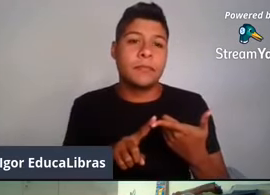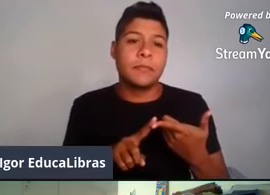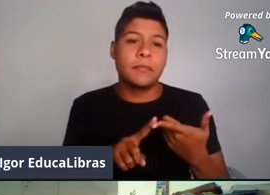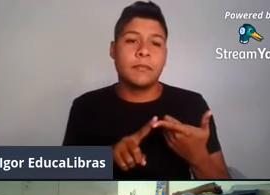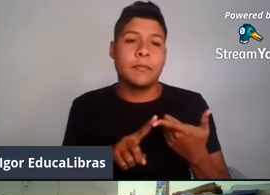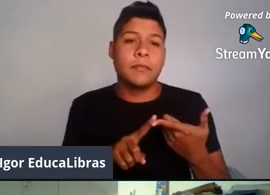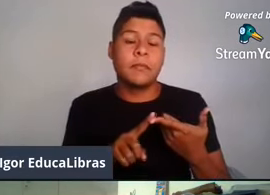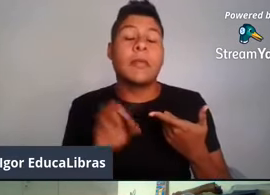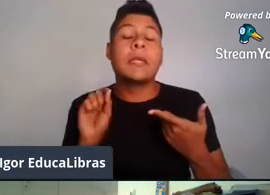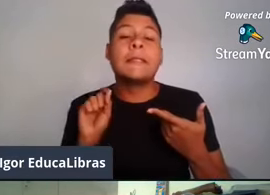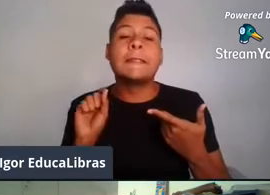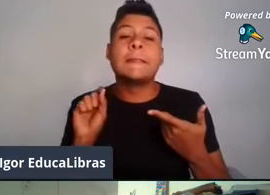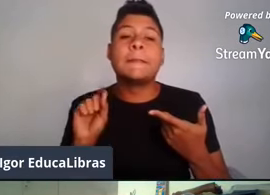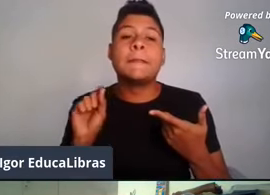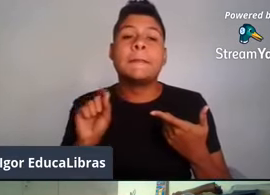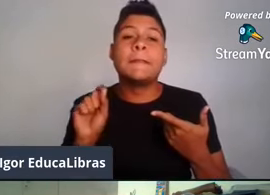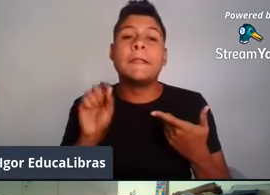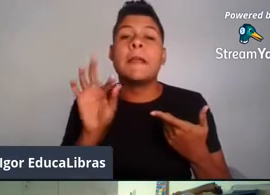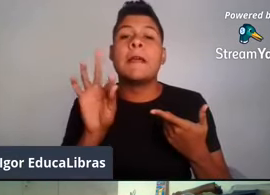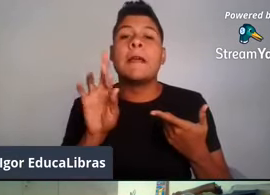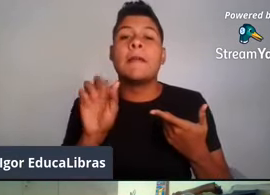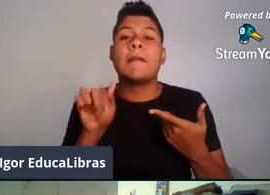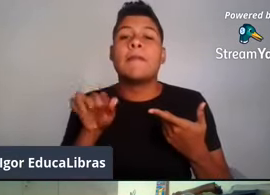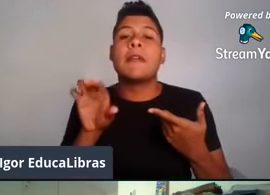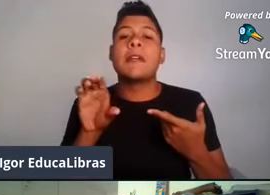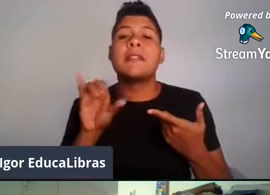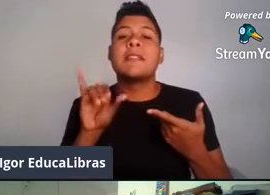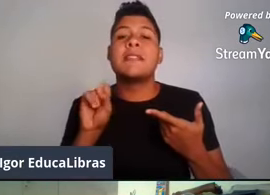quem mais? Do Francisco